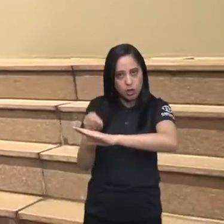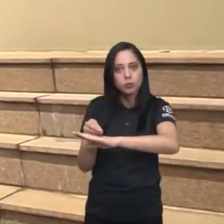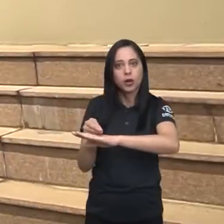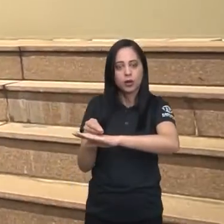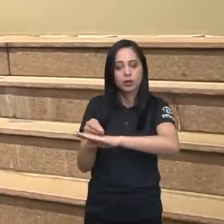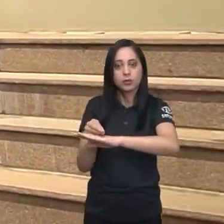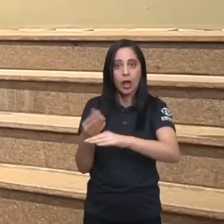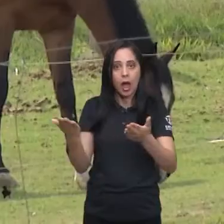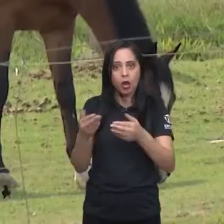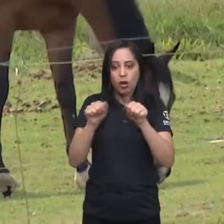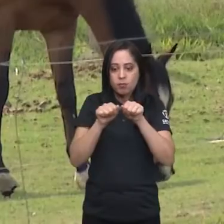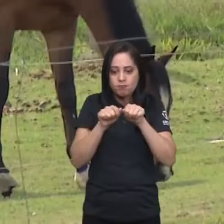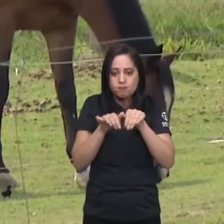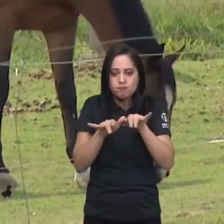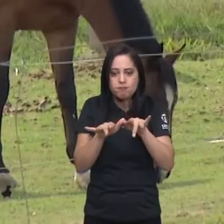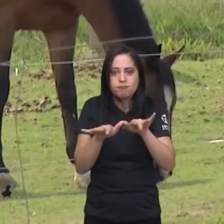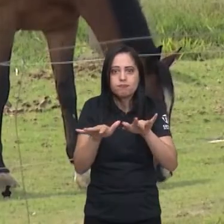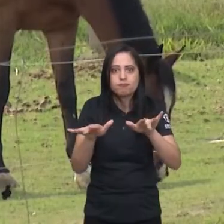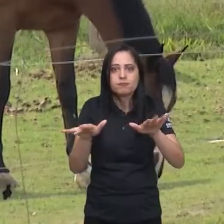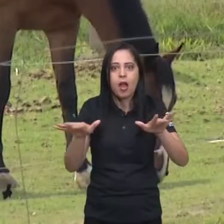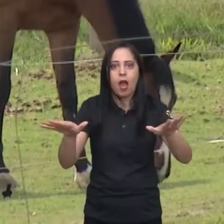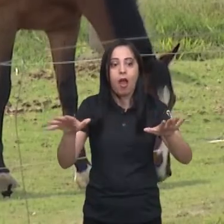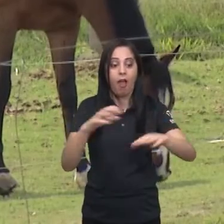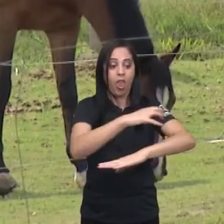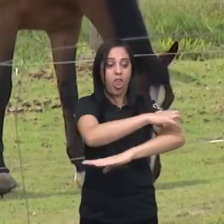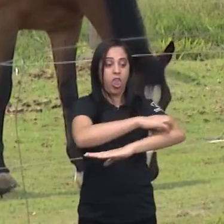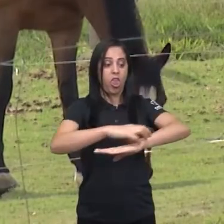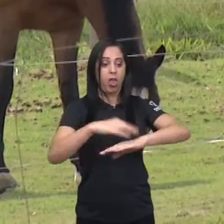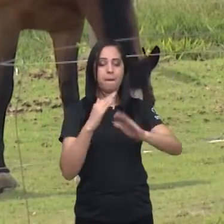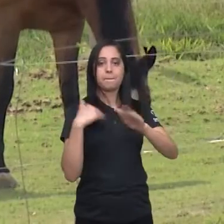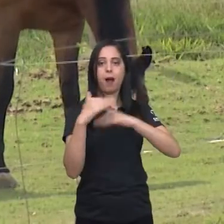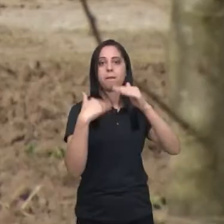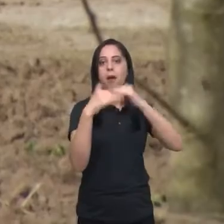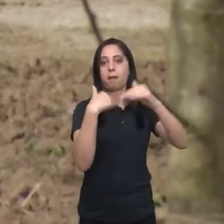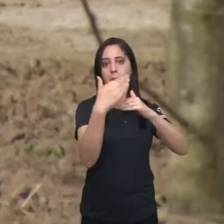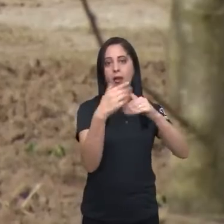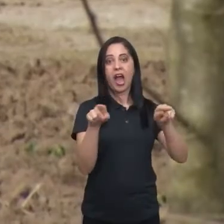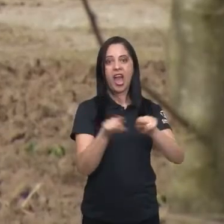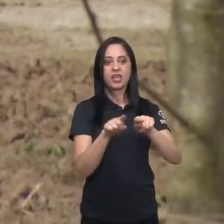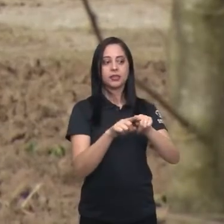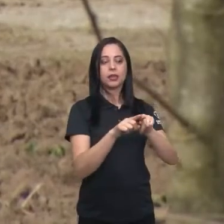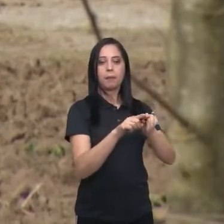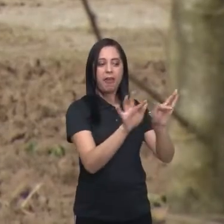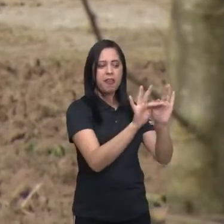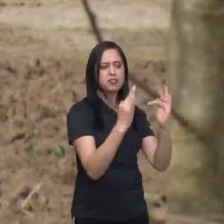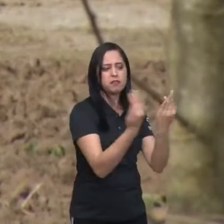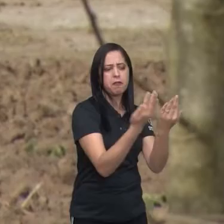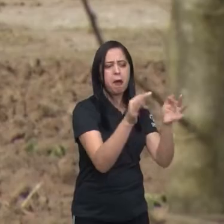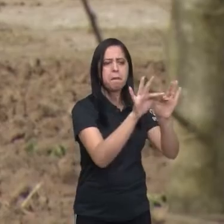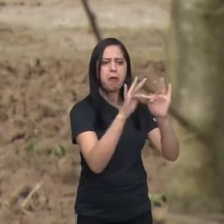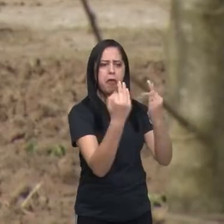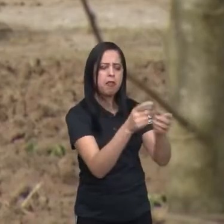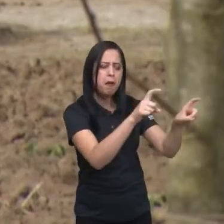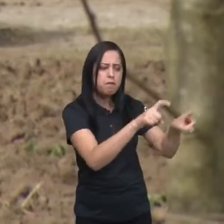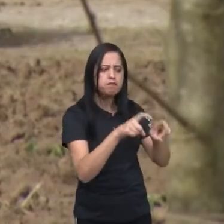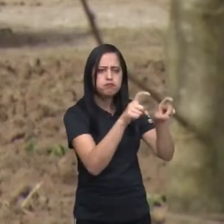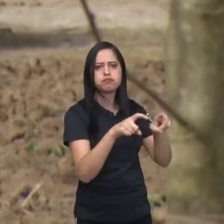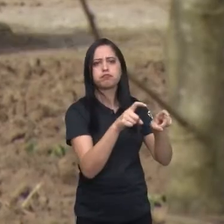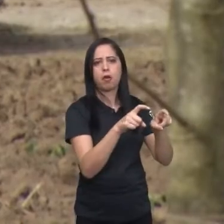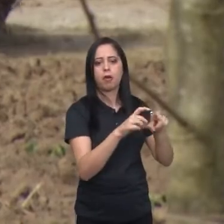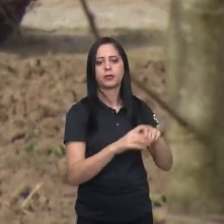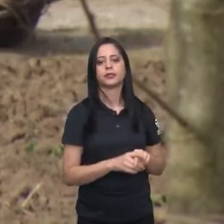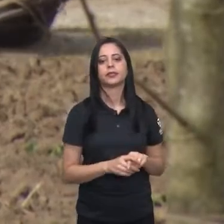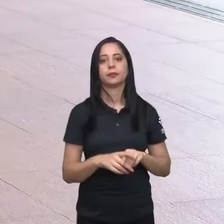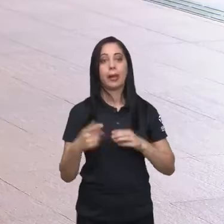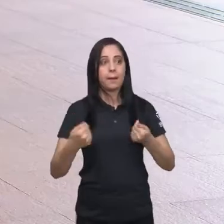no Parque Tecnológico irão ampliar o desenvolvimento do agronegócio e a agricultura familiar em São José e em cidades